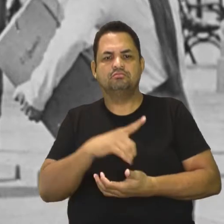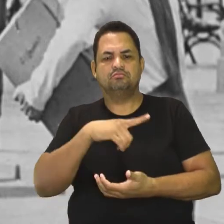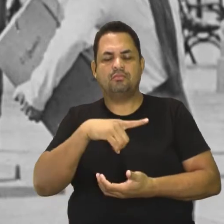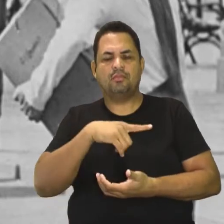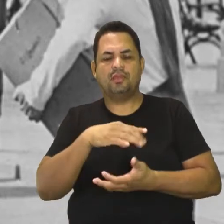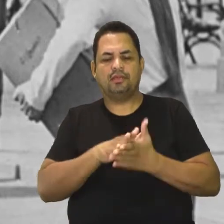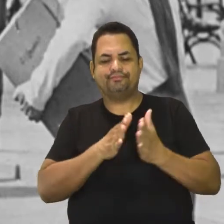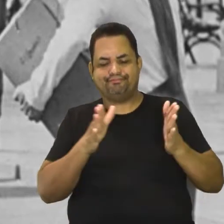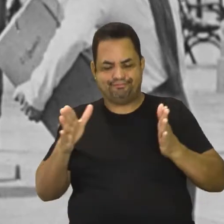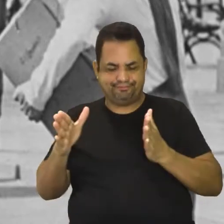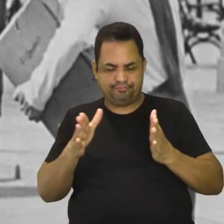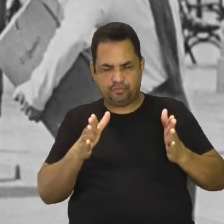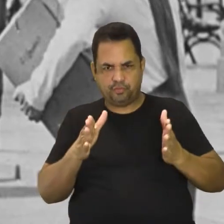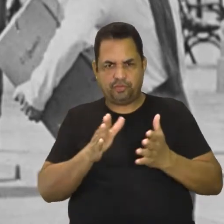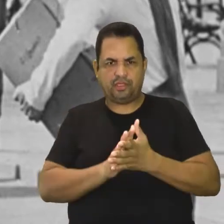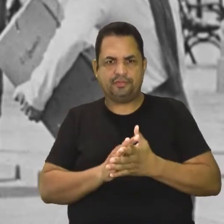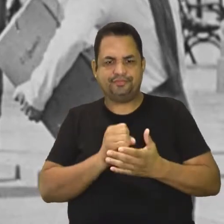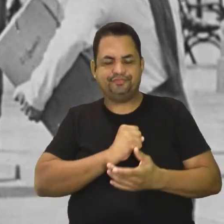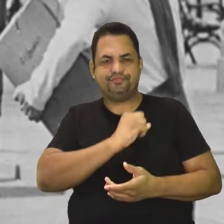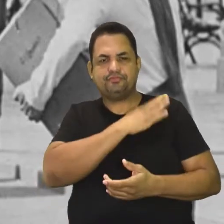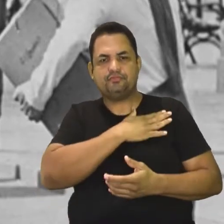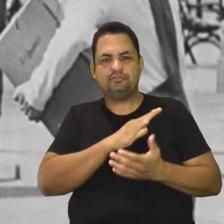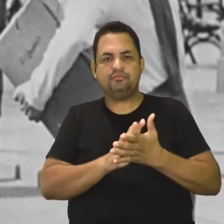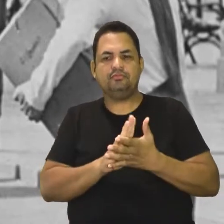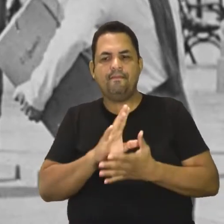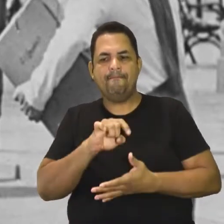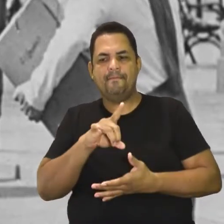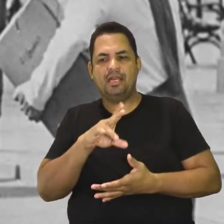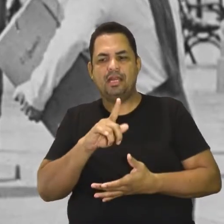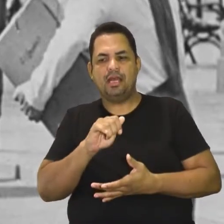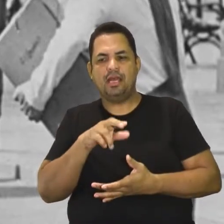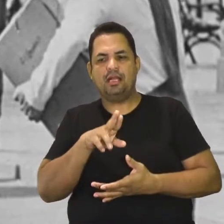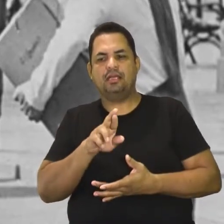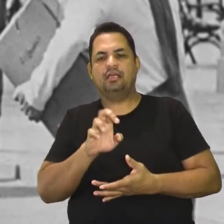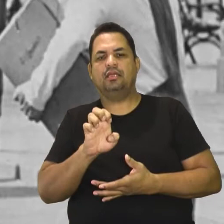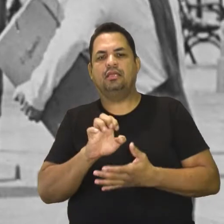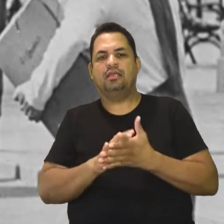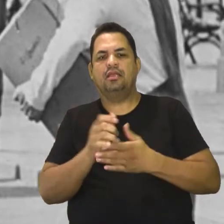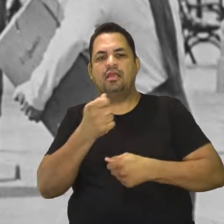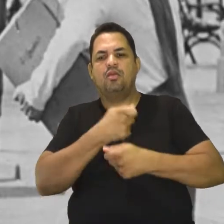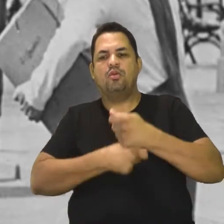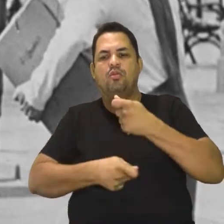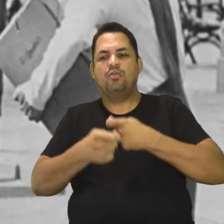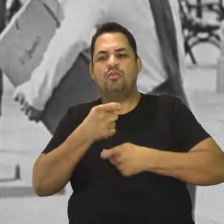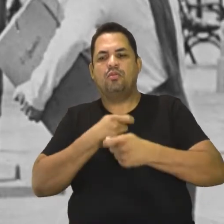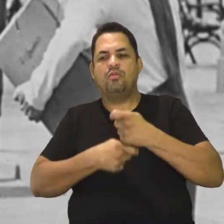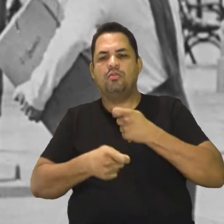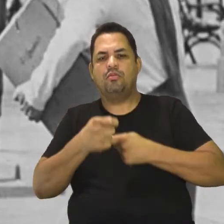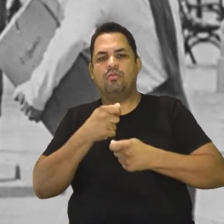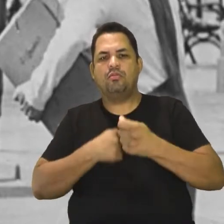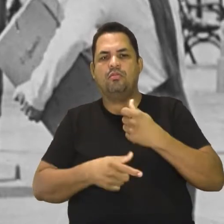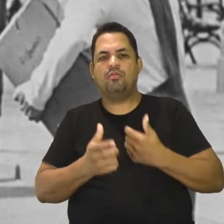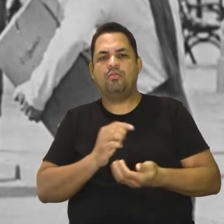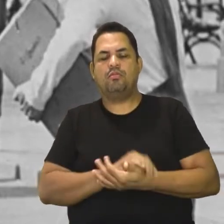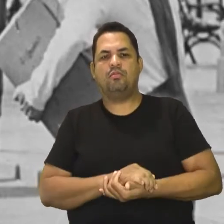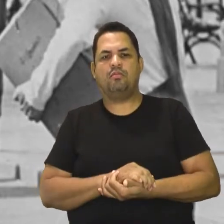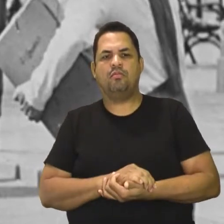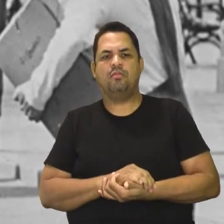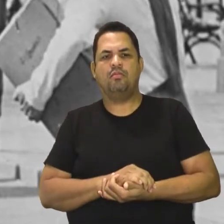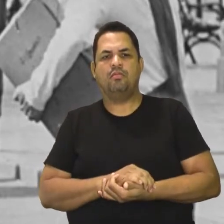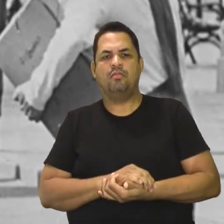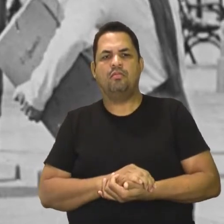período do governo militar que foi chamado de milagre econômico. O que isso quer dizer, milagre econômico? Vamos lá na tela para